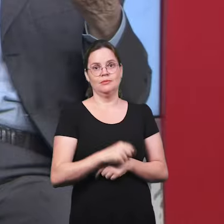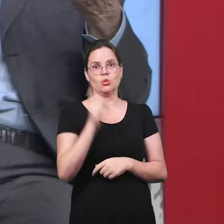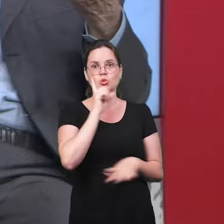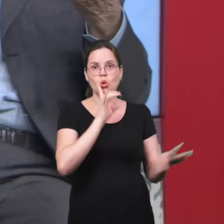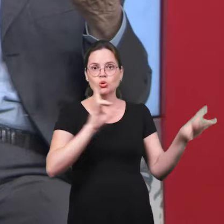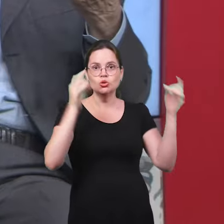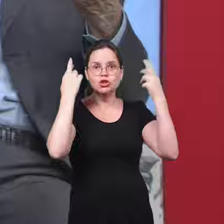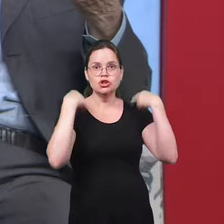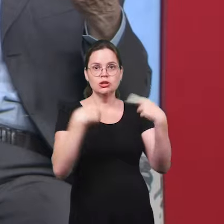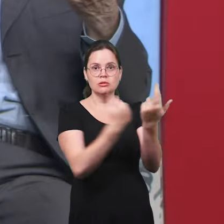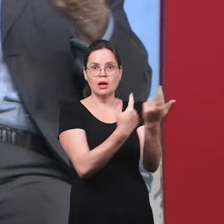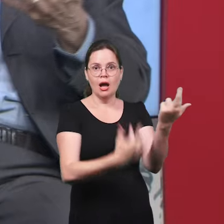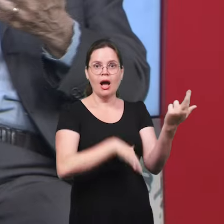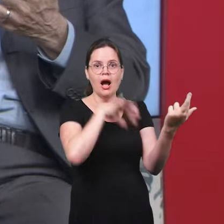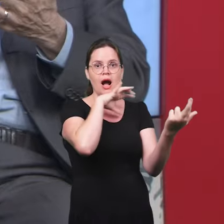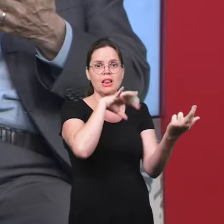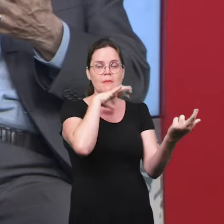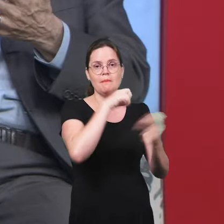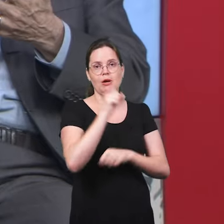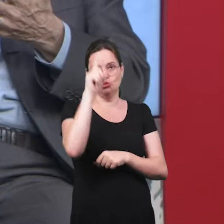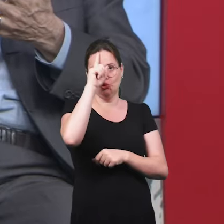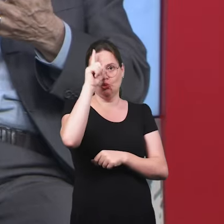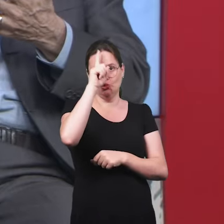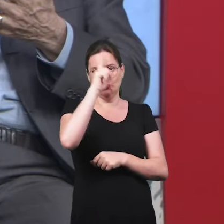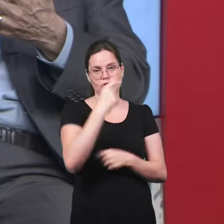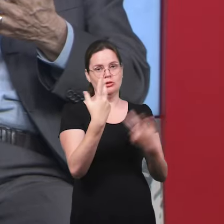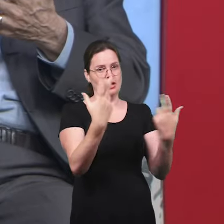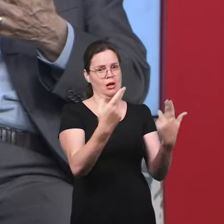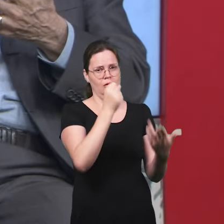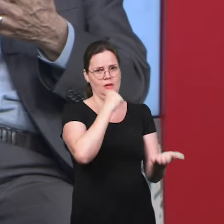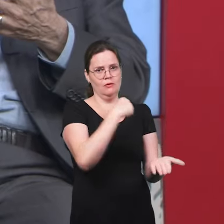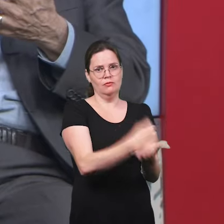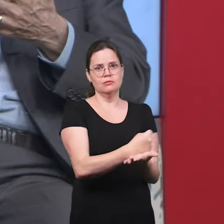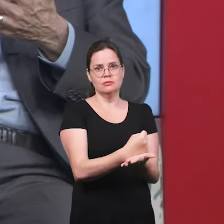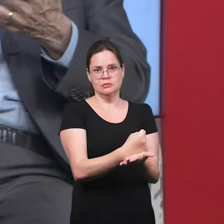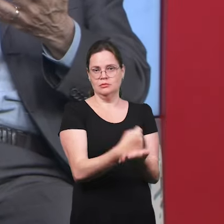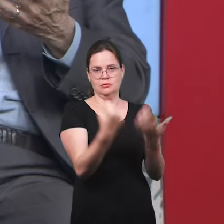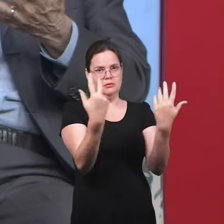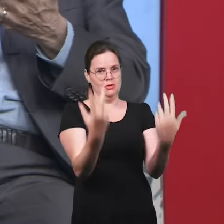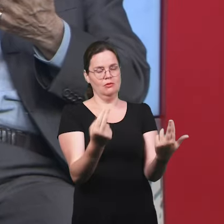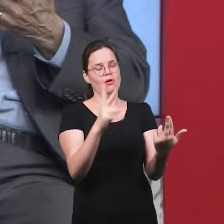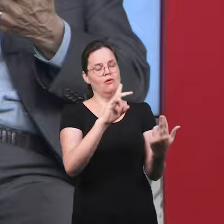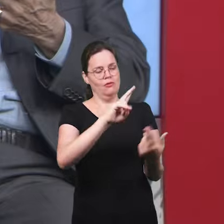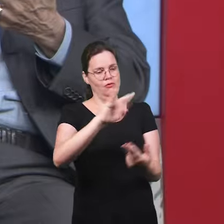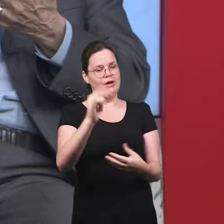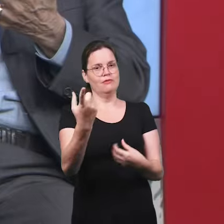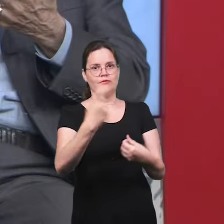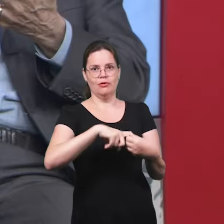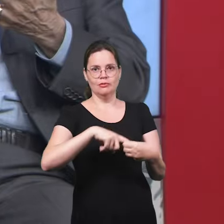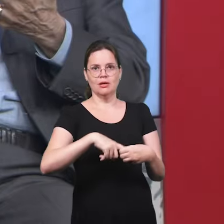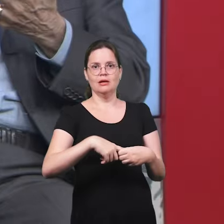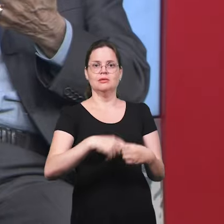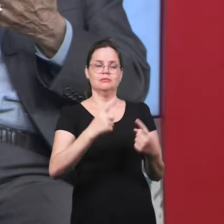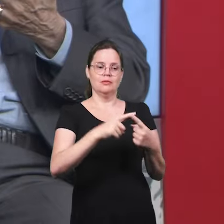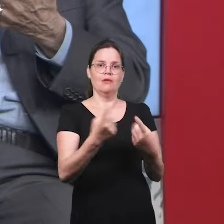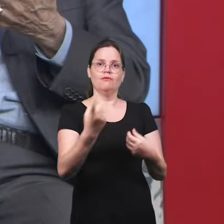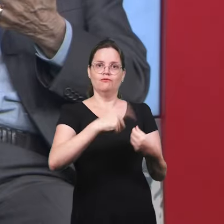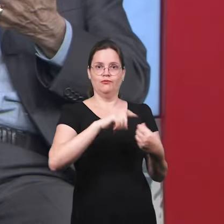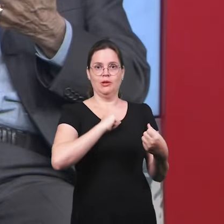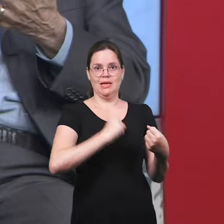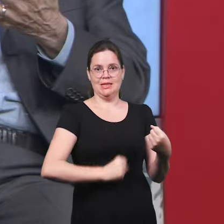Sacrifícios contínuos de animais. Estamos falando de Velho Testamento, então. Volta o sacerdócio levítico,